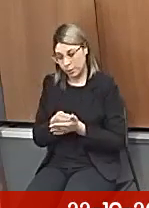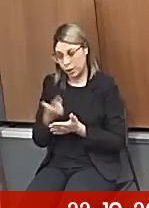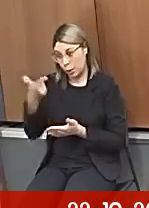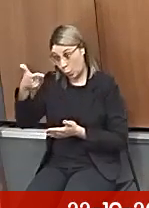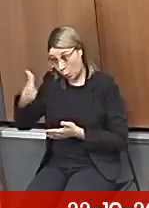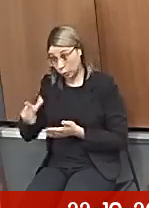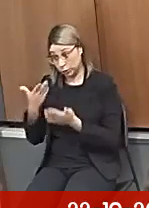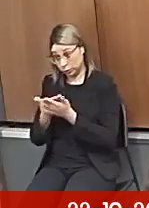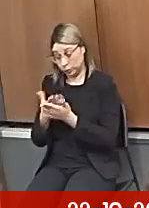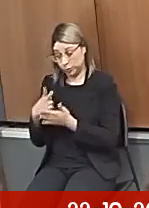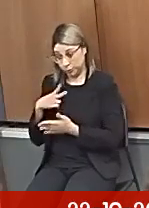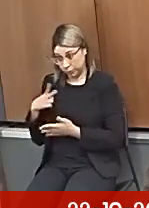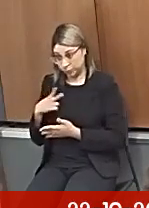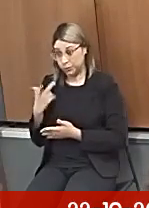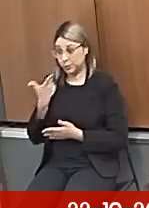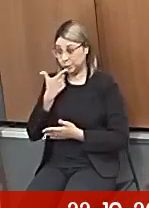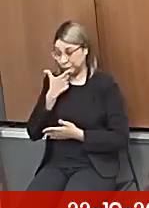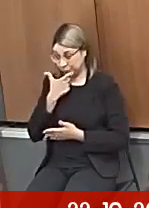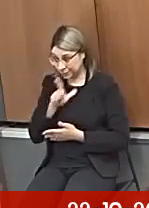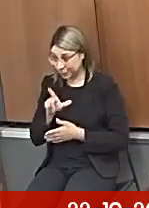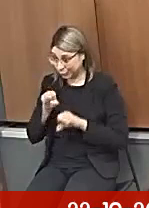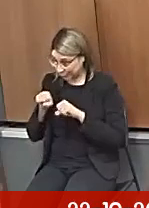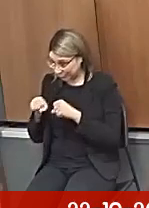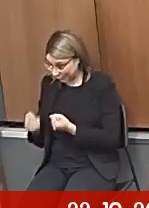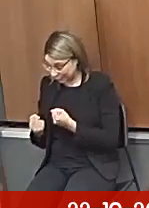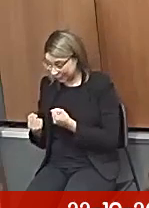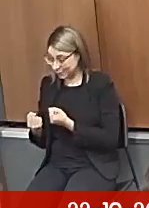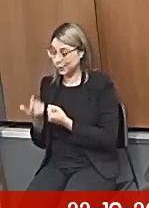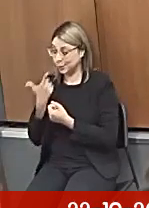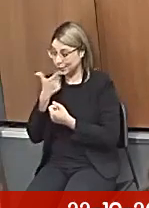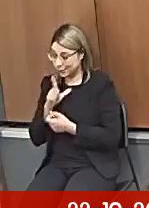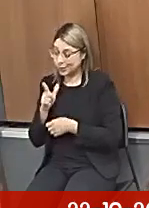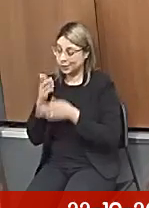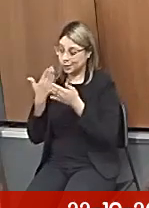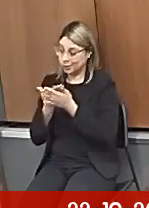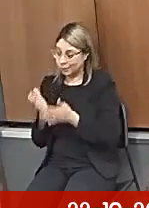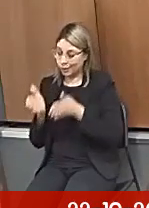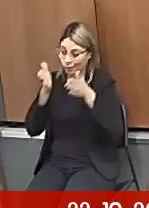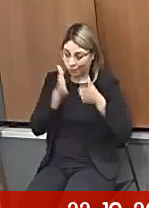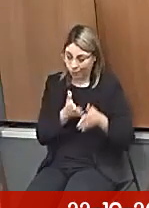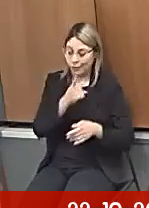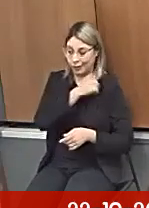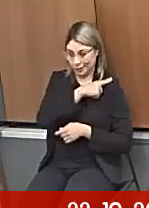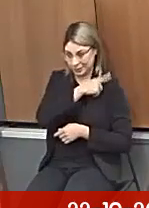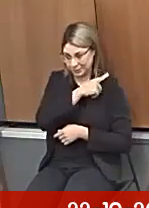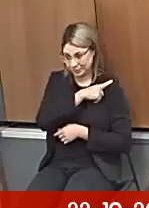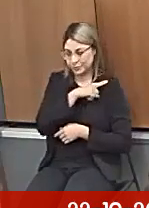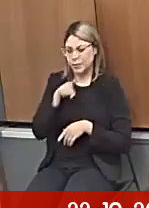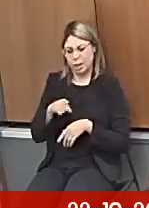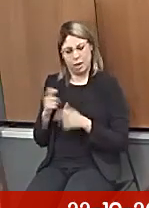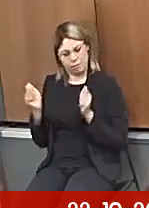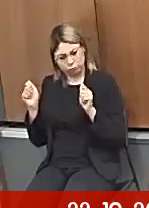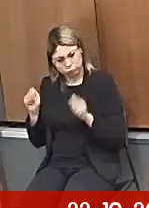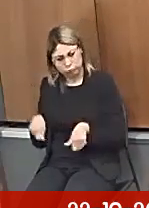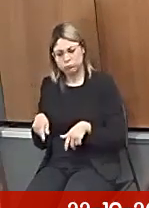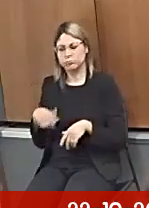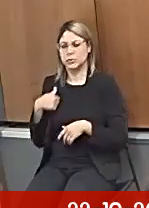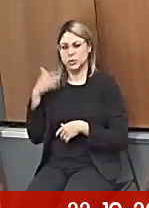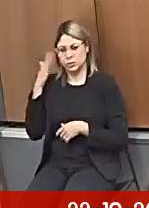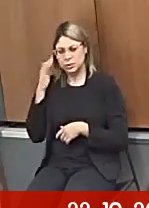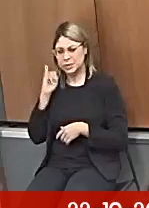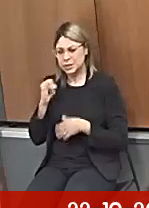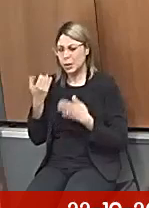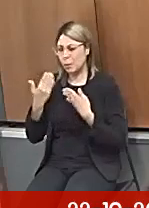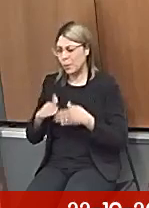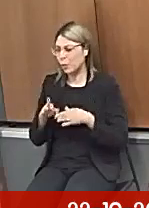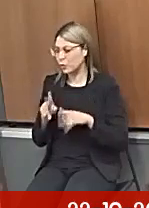escola particular para ele estar dando conta do primeiro ano do ensino médio. É um menino super, tem muito potencial. Eu tenho certeza, se fizesse